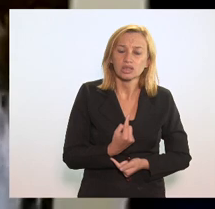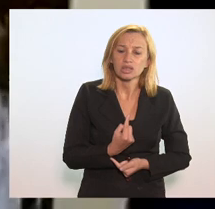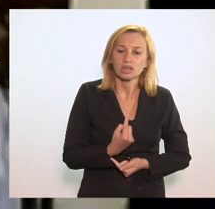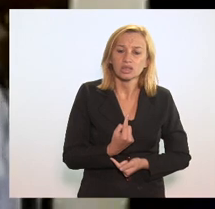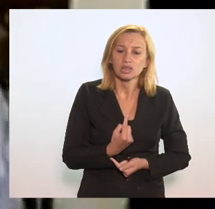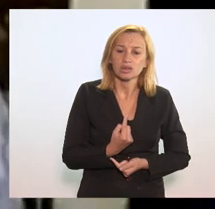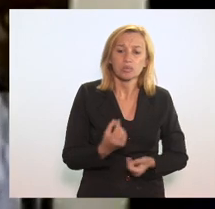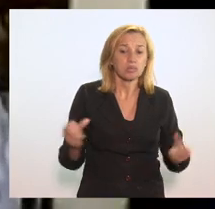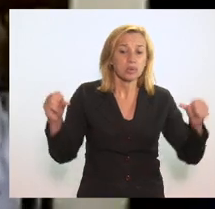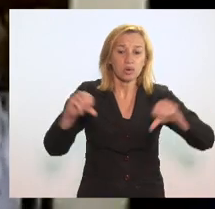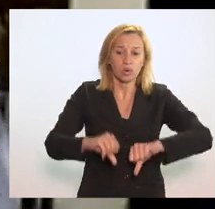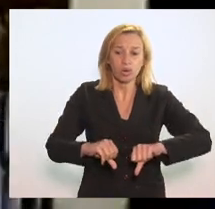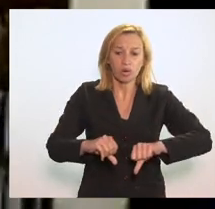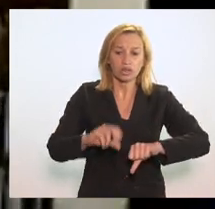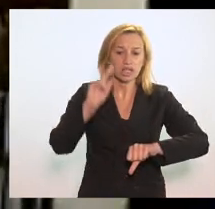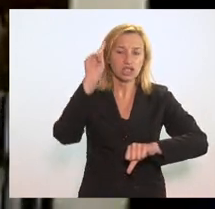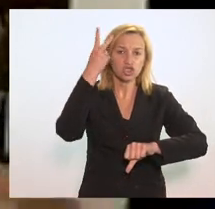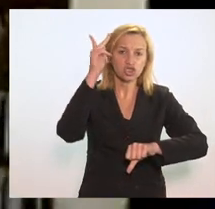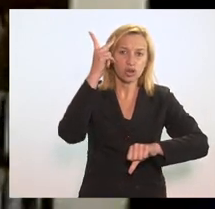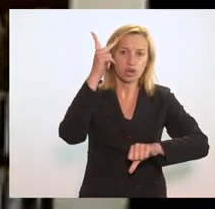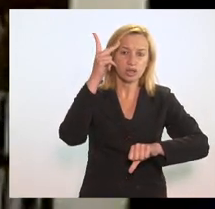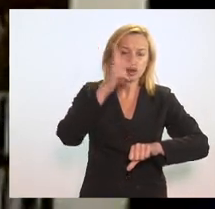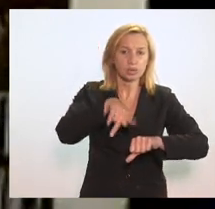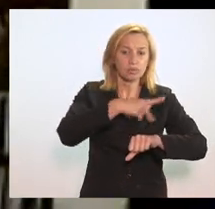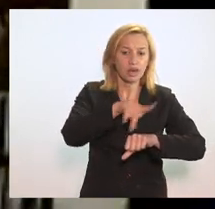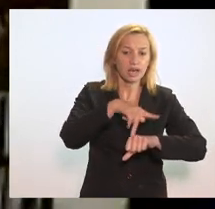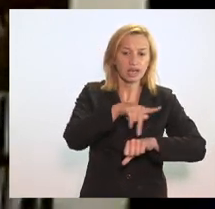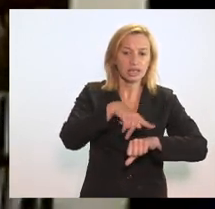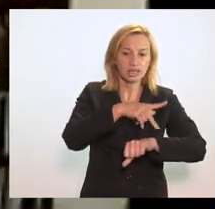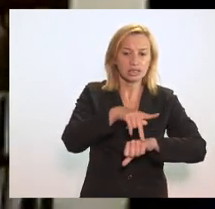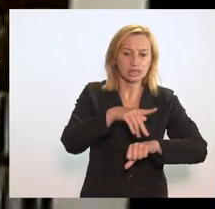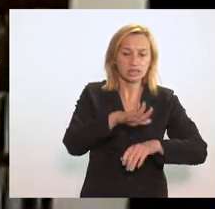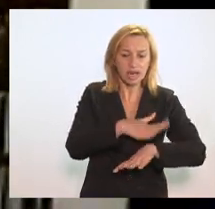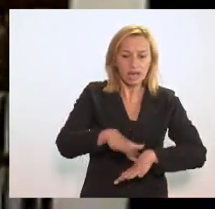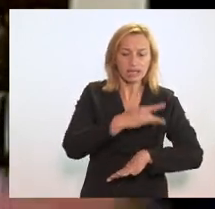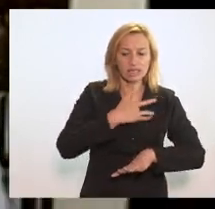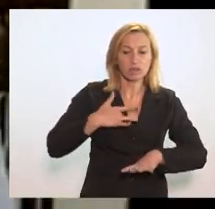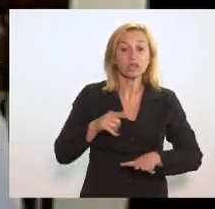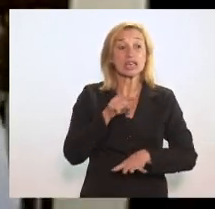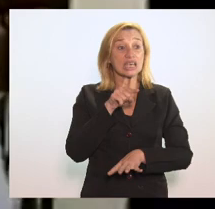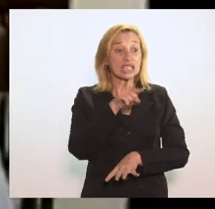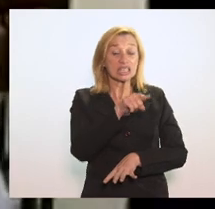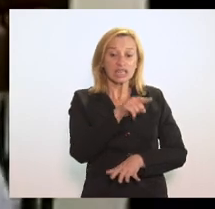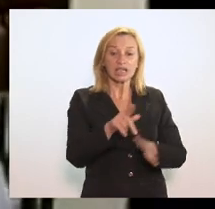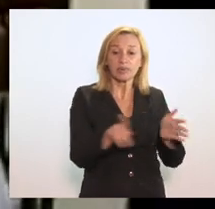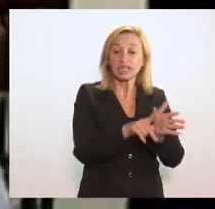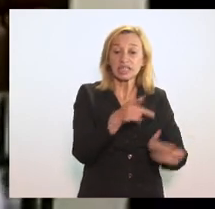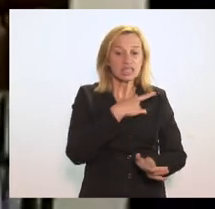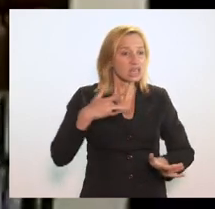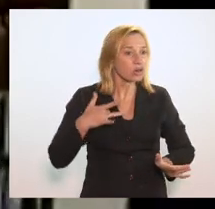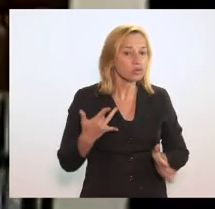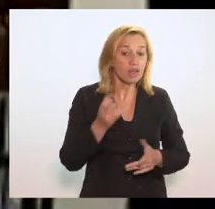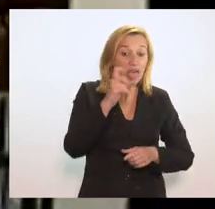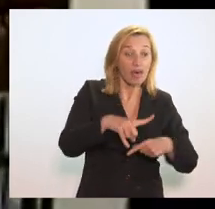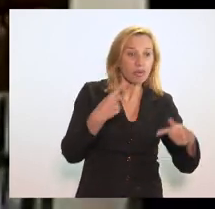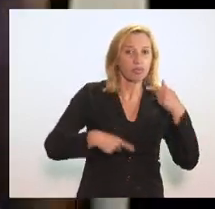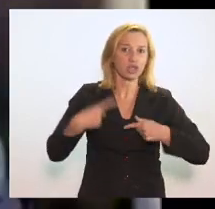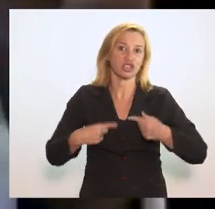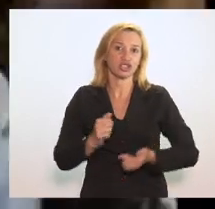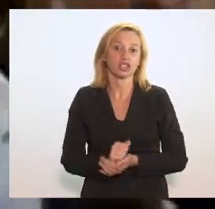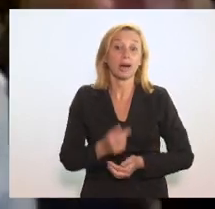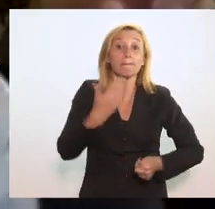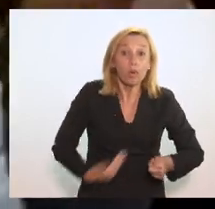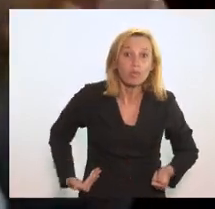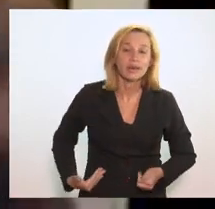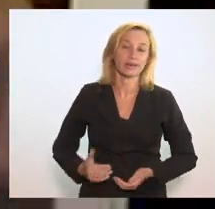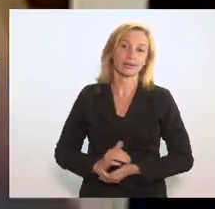do país. Colapso. E isto daí o que é? Saúde. Saúde pertence ao quê? Saúde é uma política